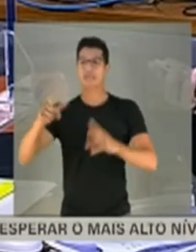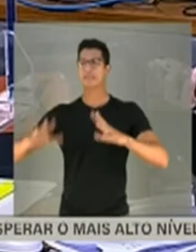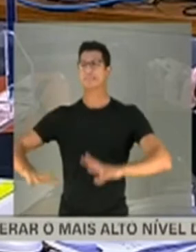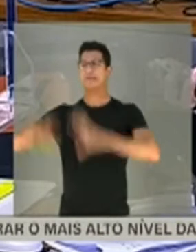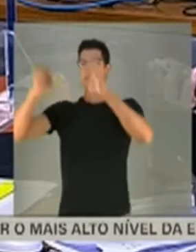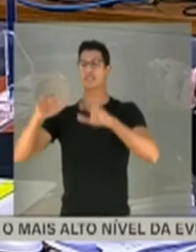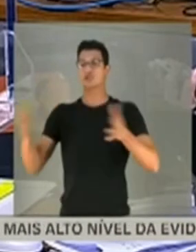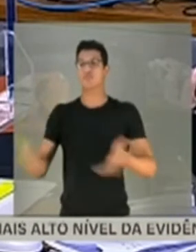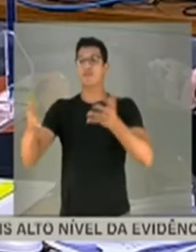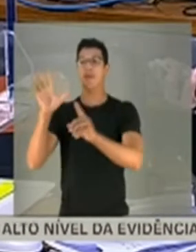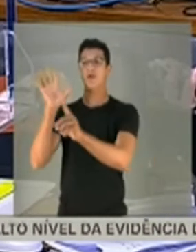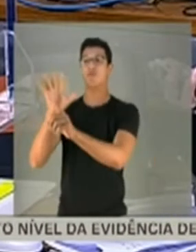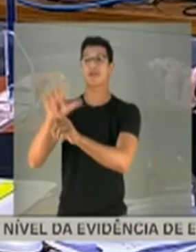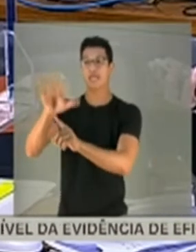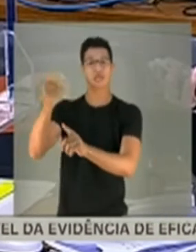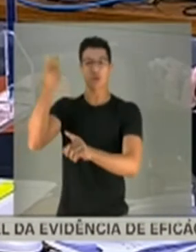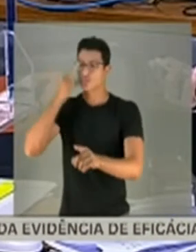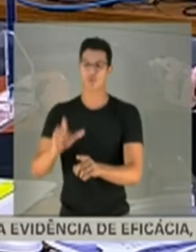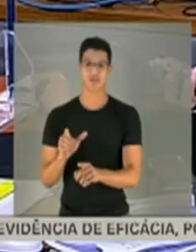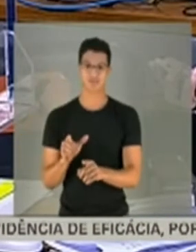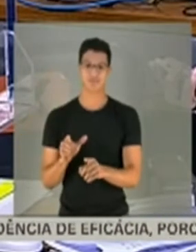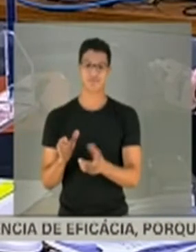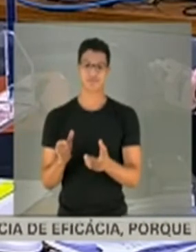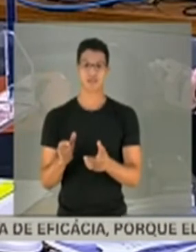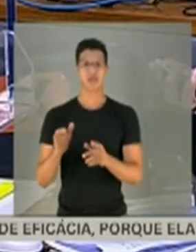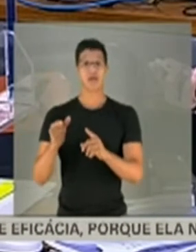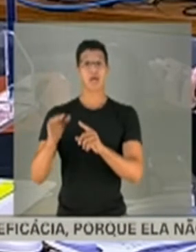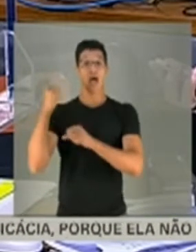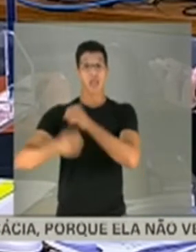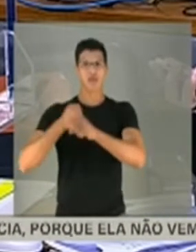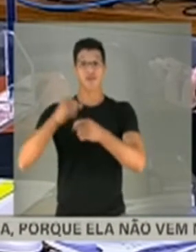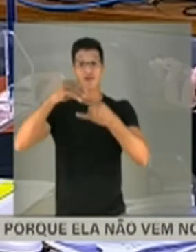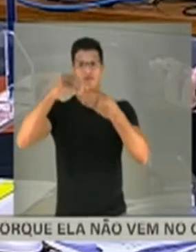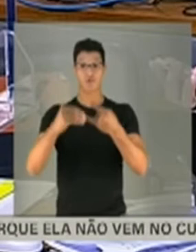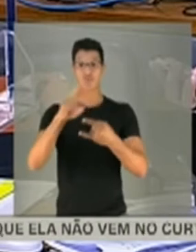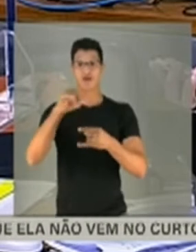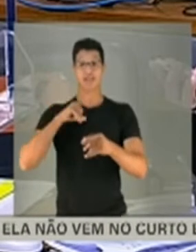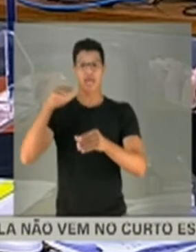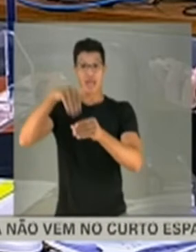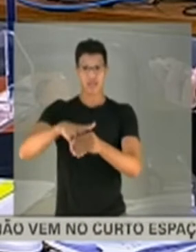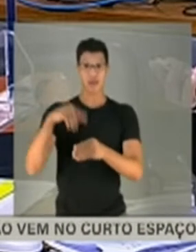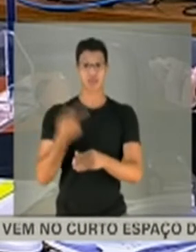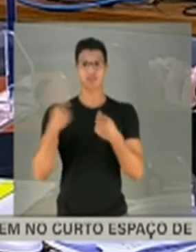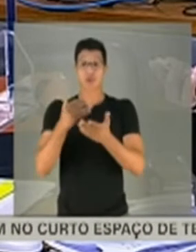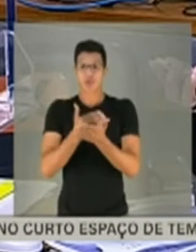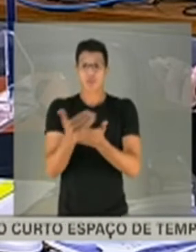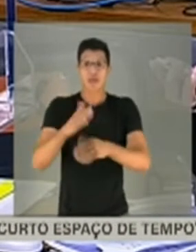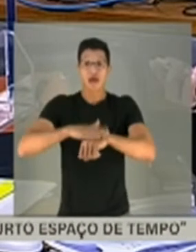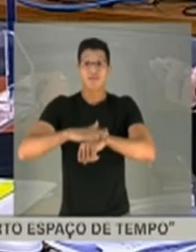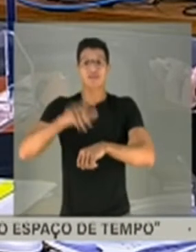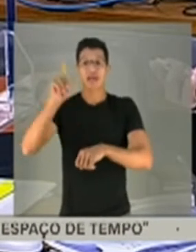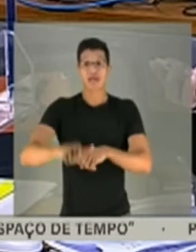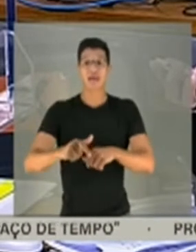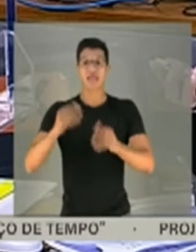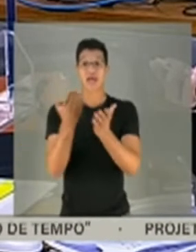gente moveu para convencê-lo e a gente não conseguiu. Ano que vem a Fiocruz vai ter eleição. O que a gente tem que começar a fazer